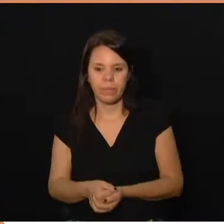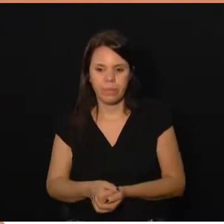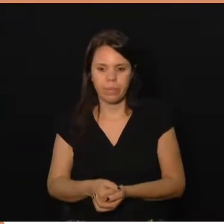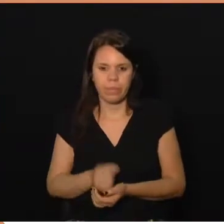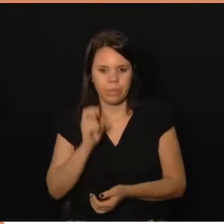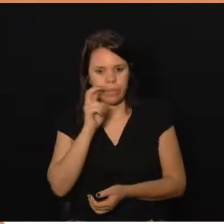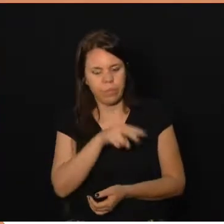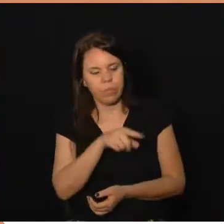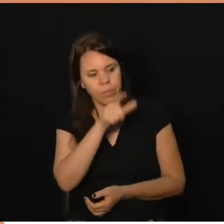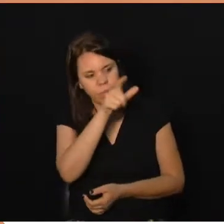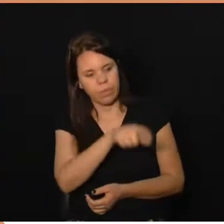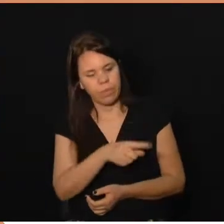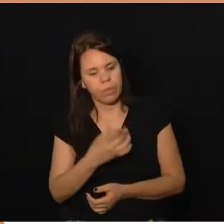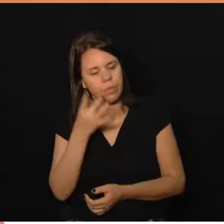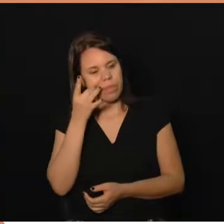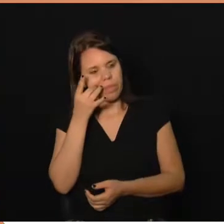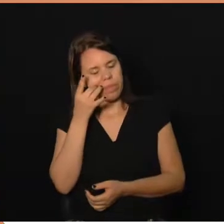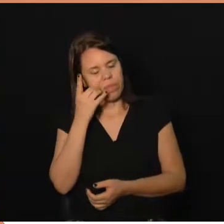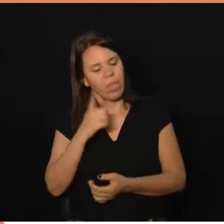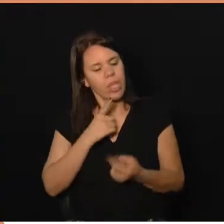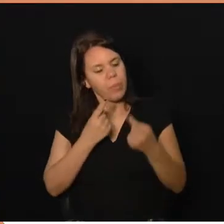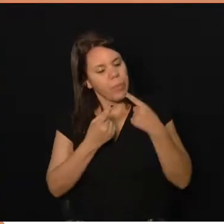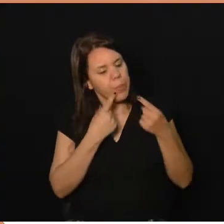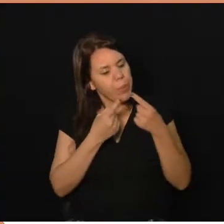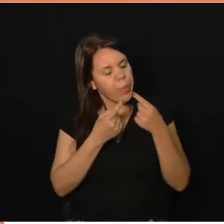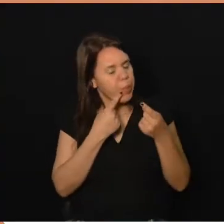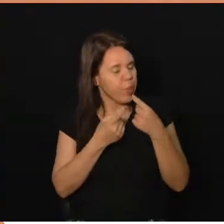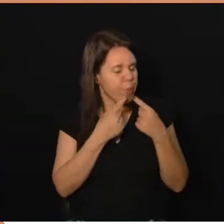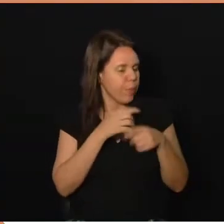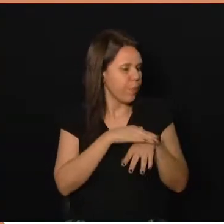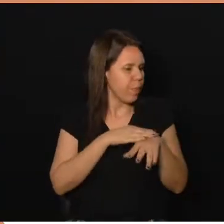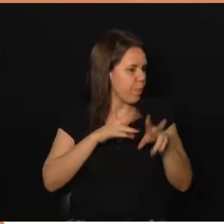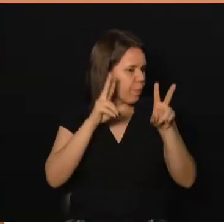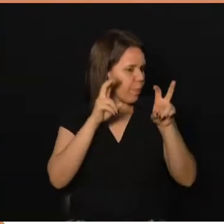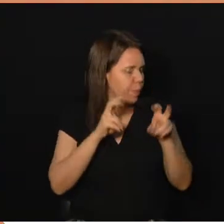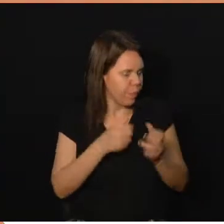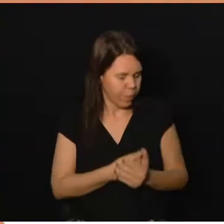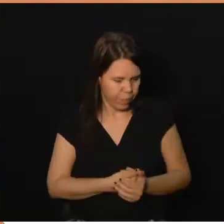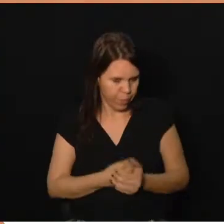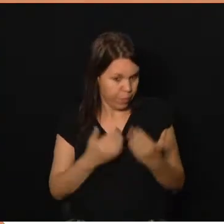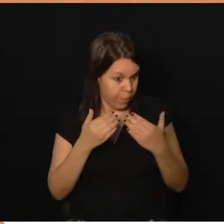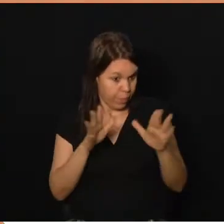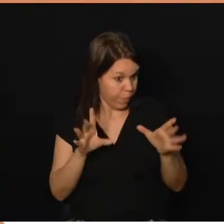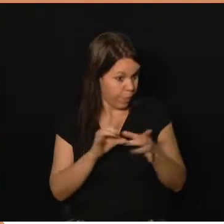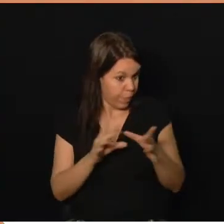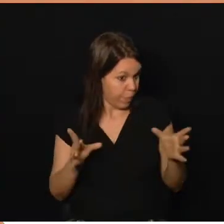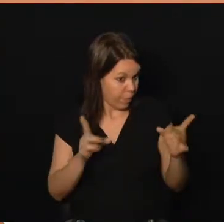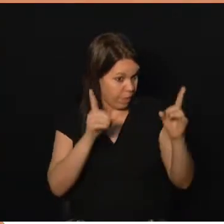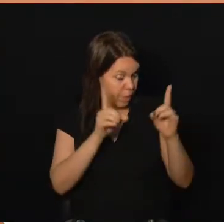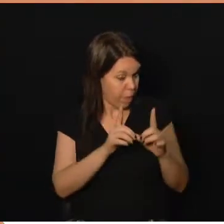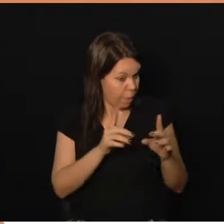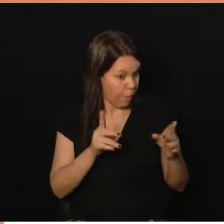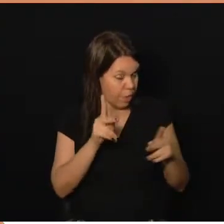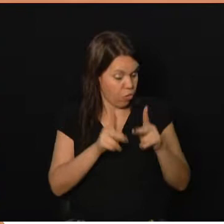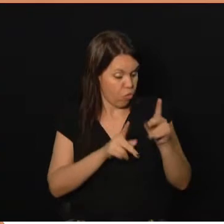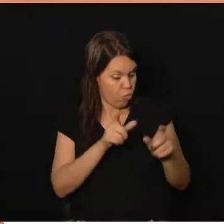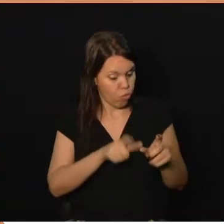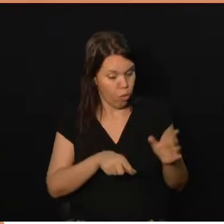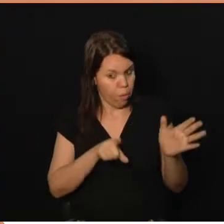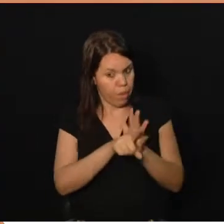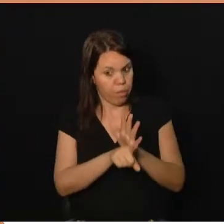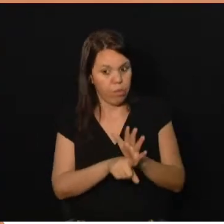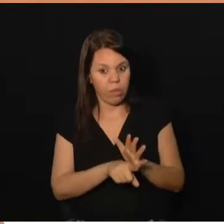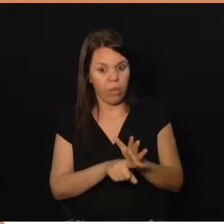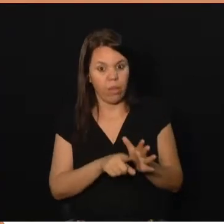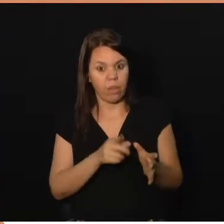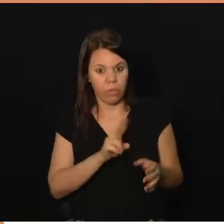ele, pelo menos, pessoalmente, ter um diálogo, uma conversa aberta, você e a pessoa. Perguntar se